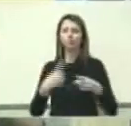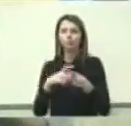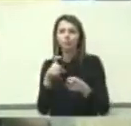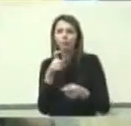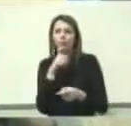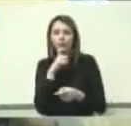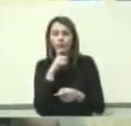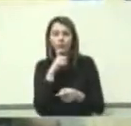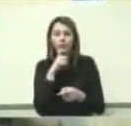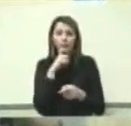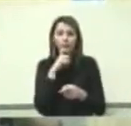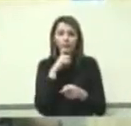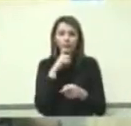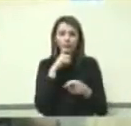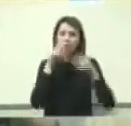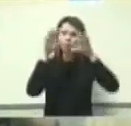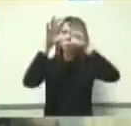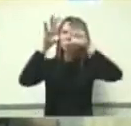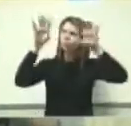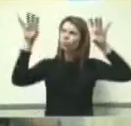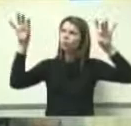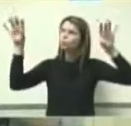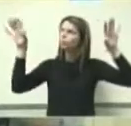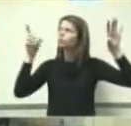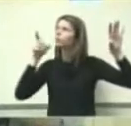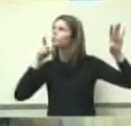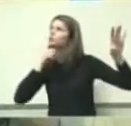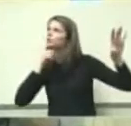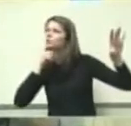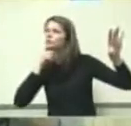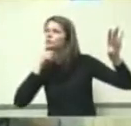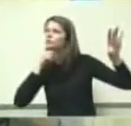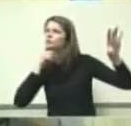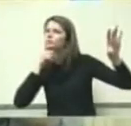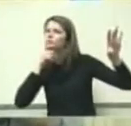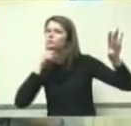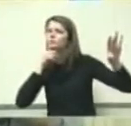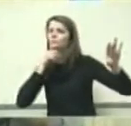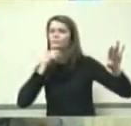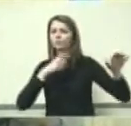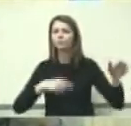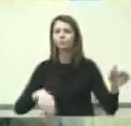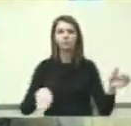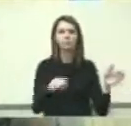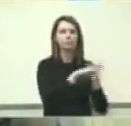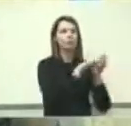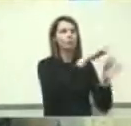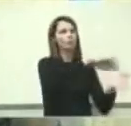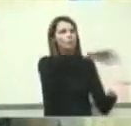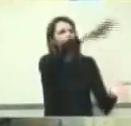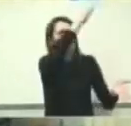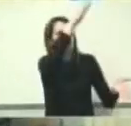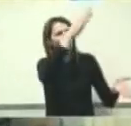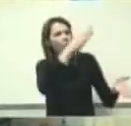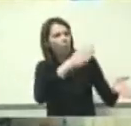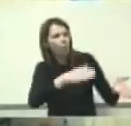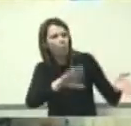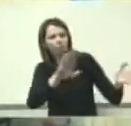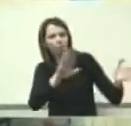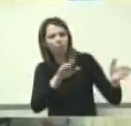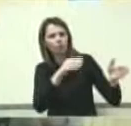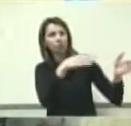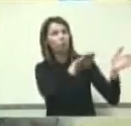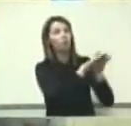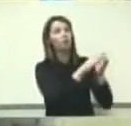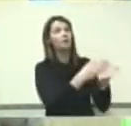fria que começa exatamente no monte irmão que fica no norte de Israel